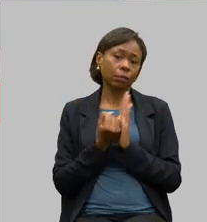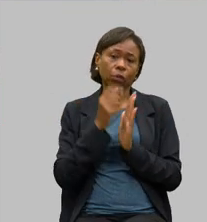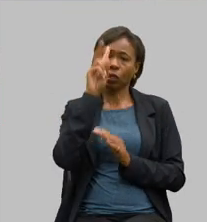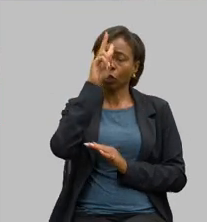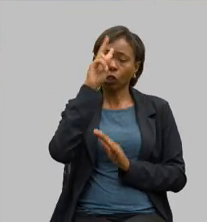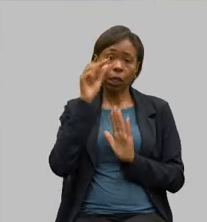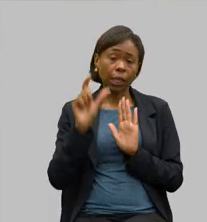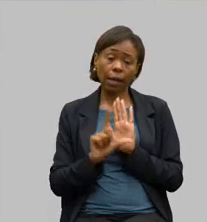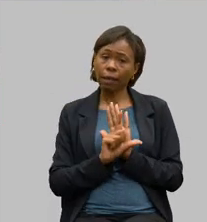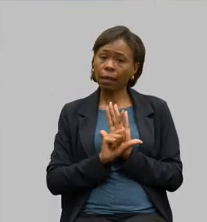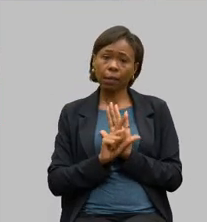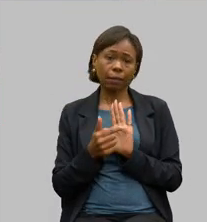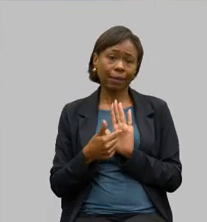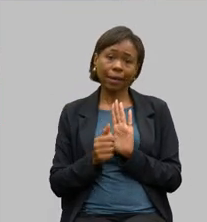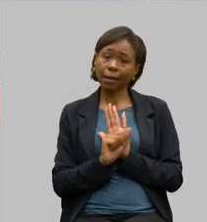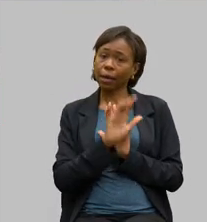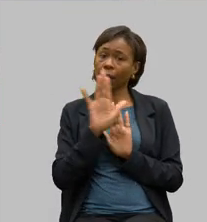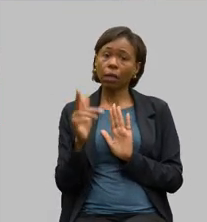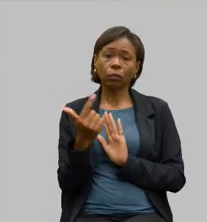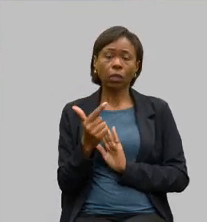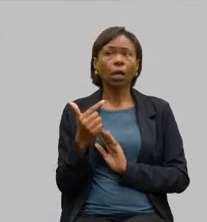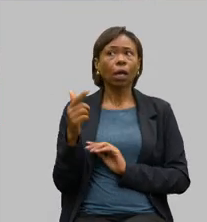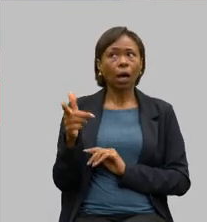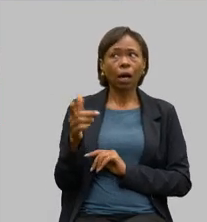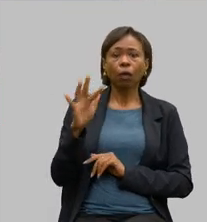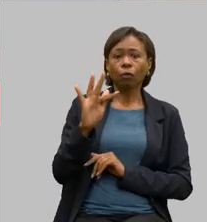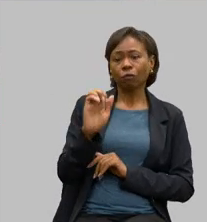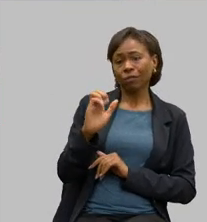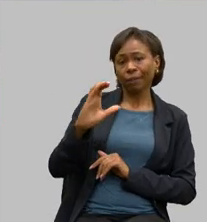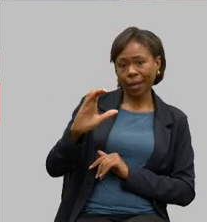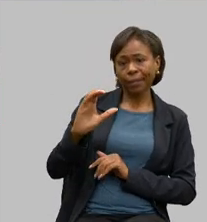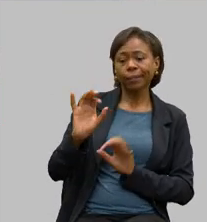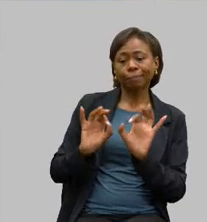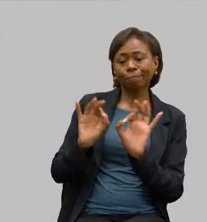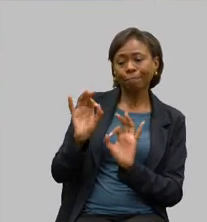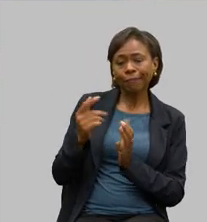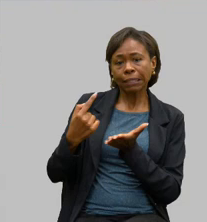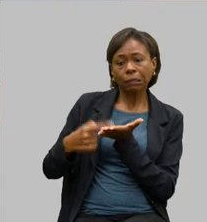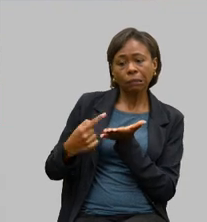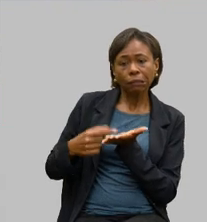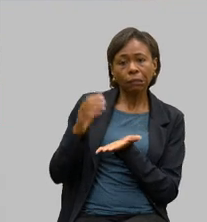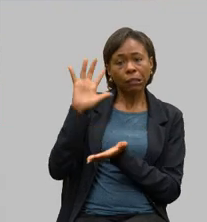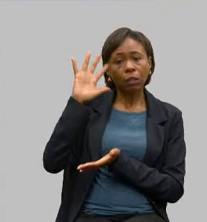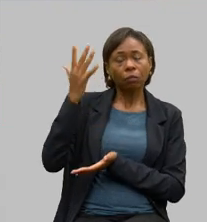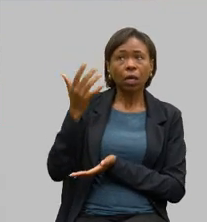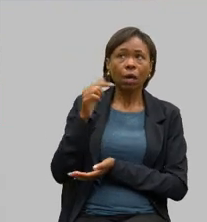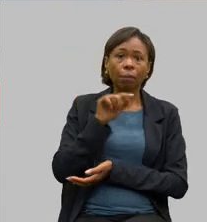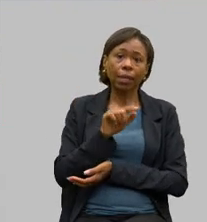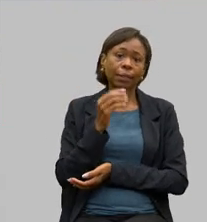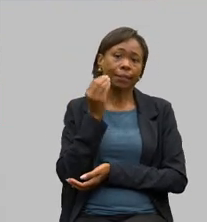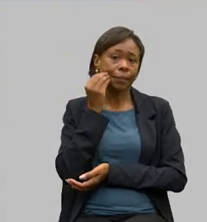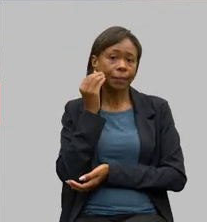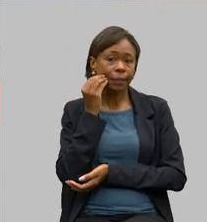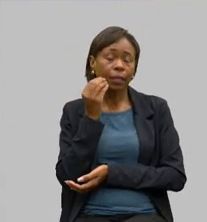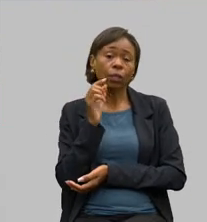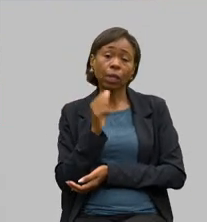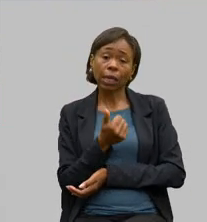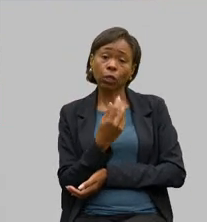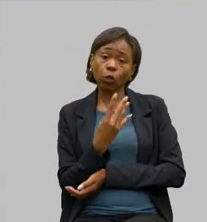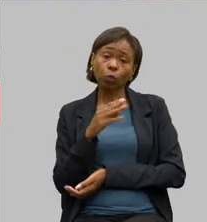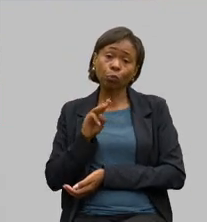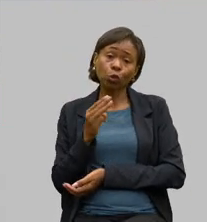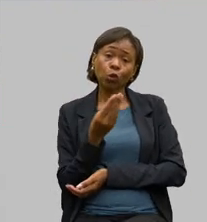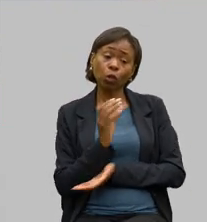nós estamos tentando fazer resolver isso com o fec aí o fec nós estamos transferindo com decentra 14 milhões pro iefa para atender